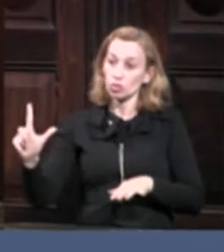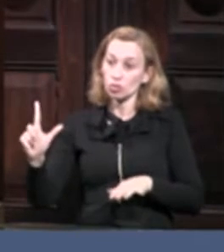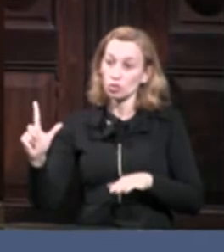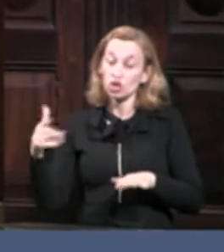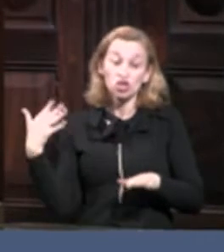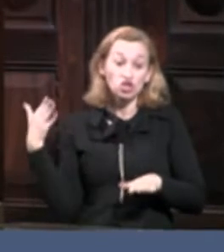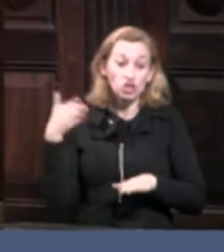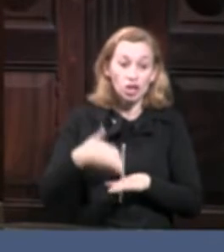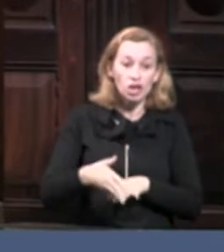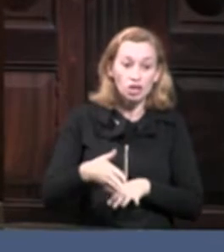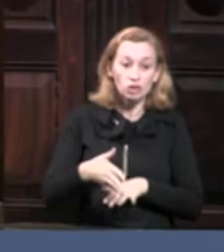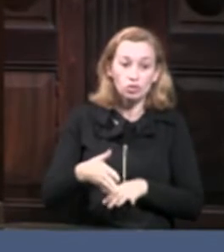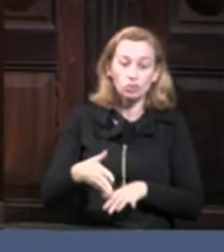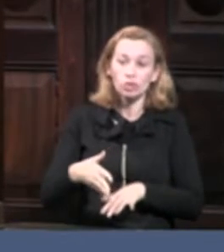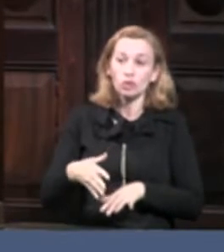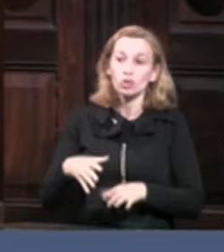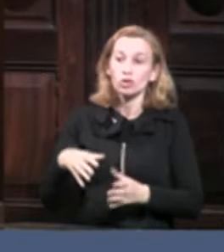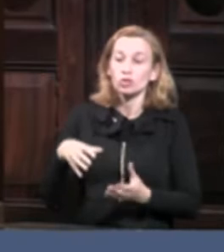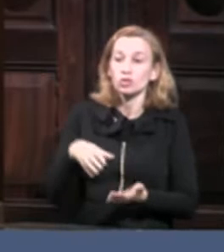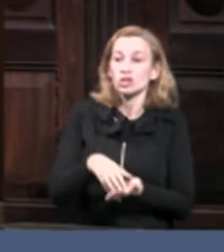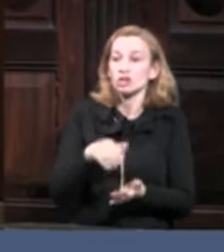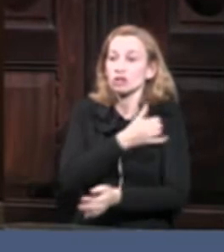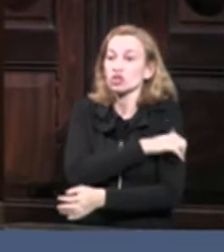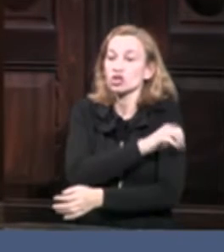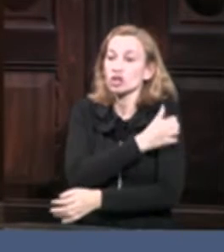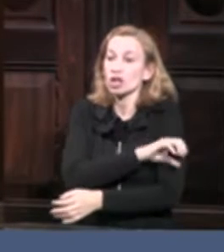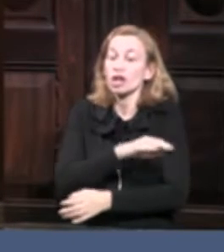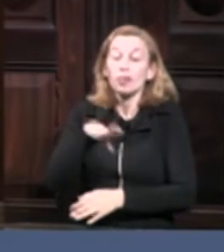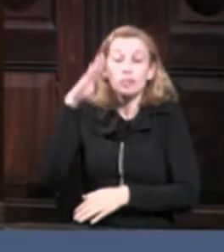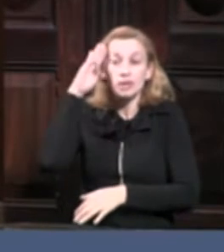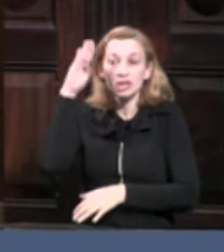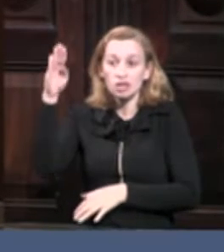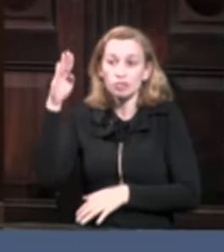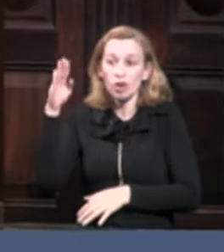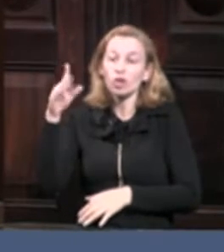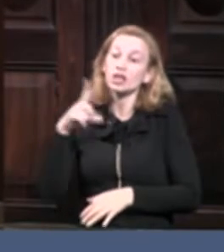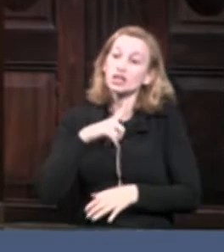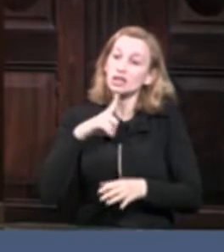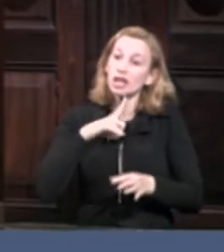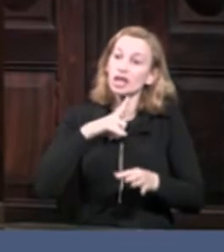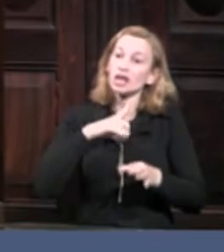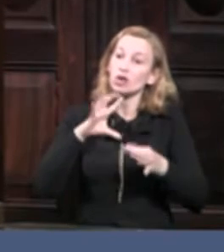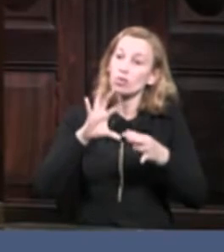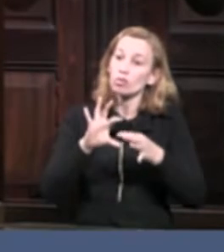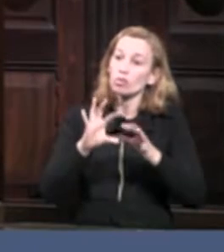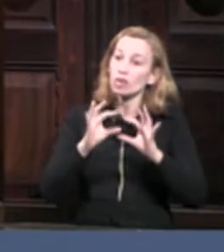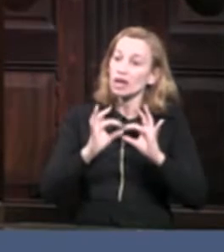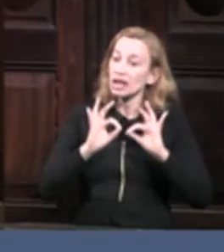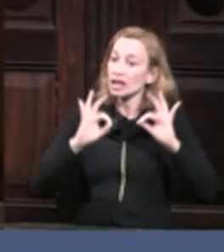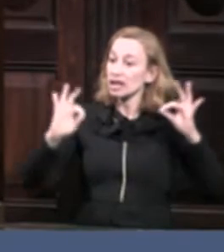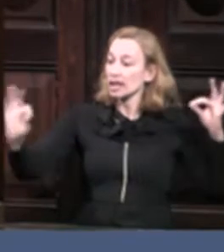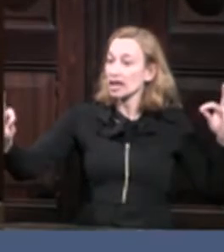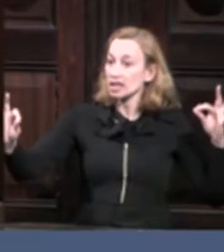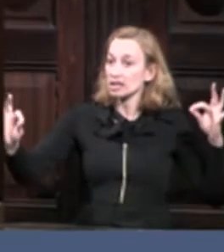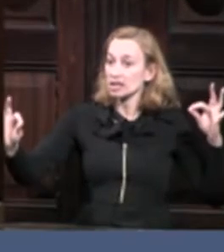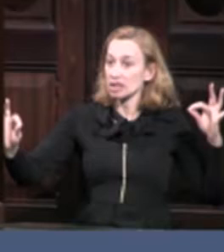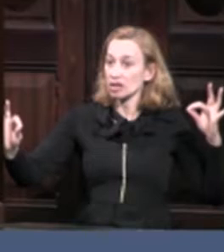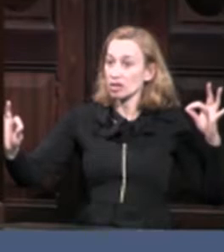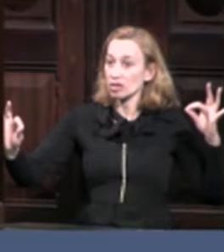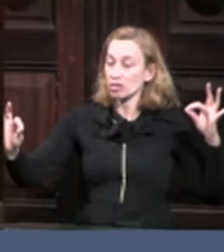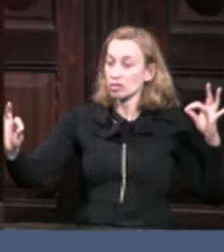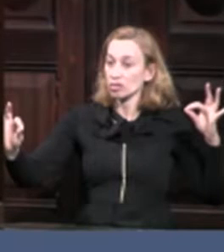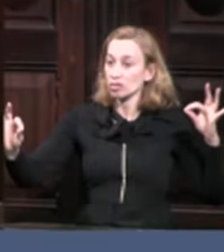bairro, é fundamental que haja dentro de Niterói a ligação por transporte coletivo até a